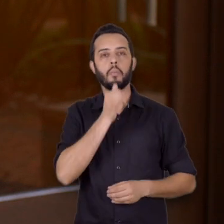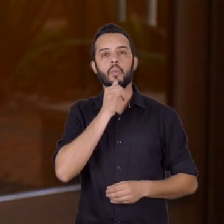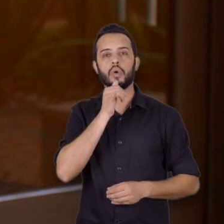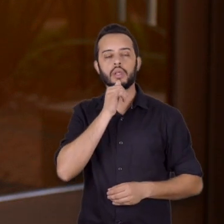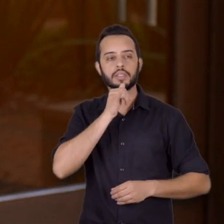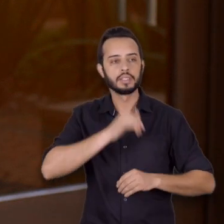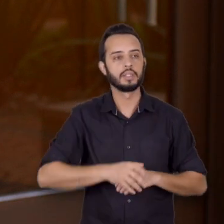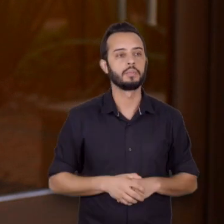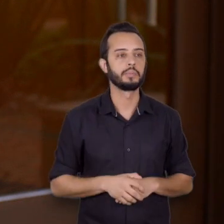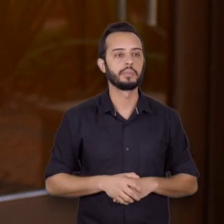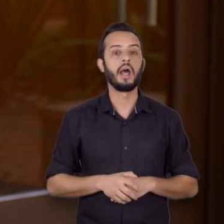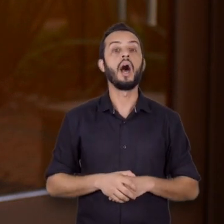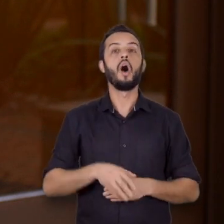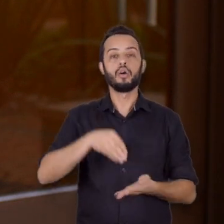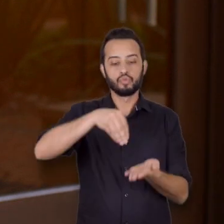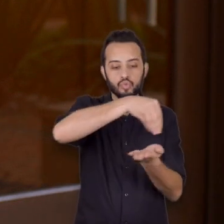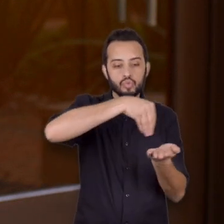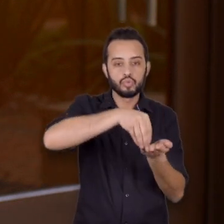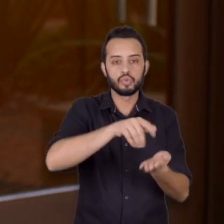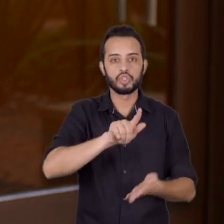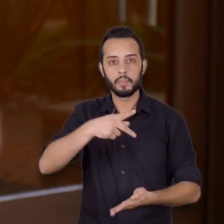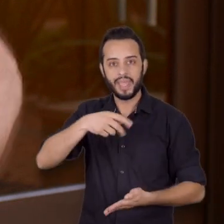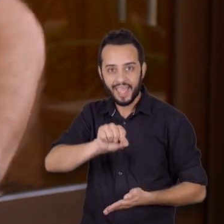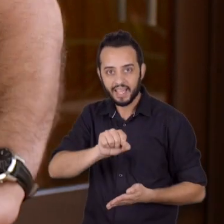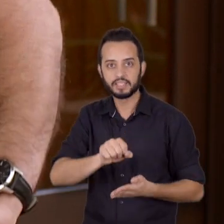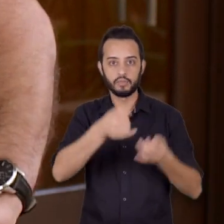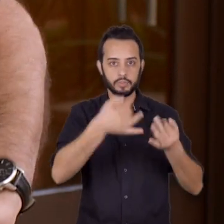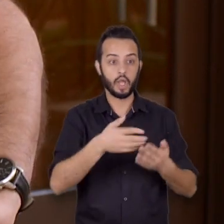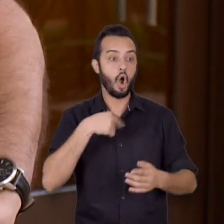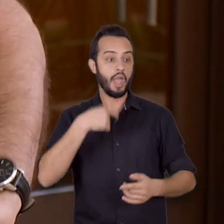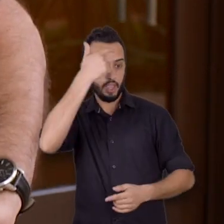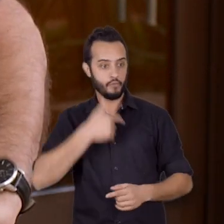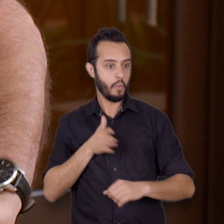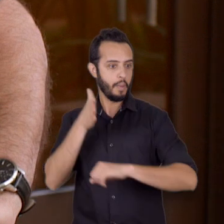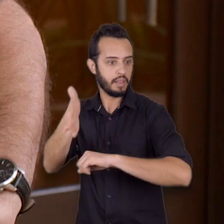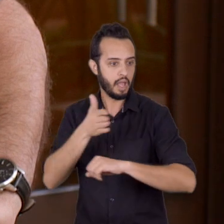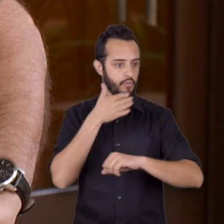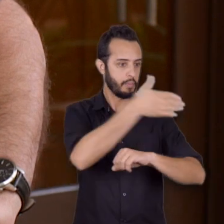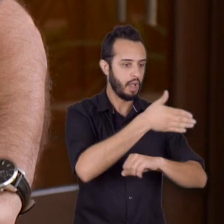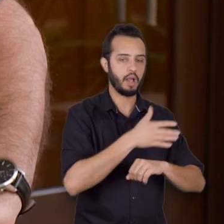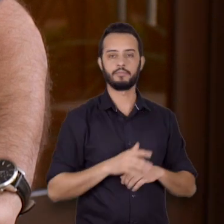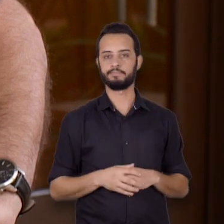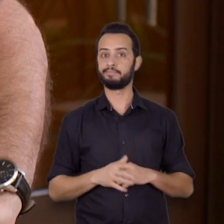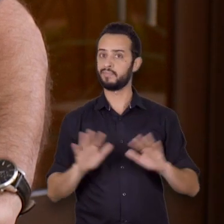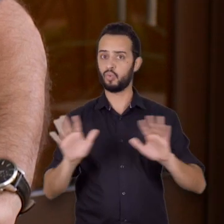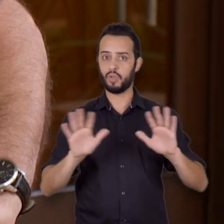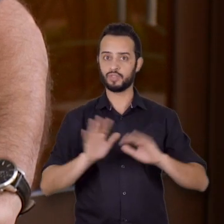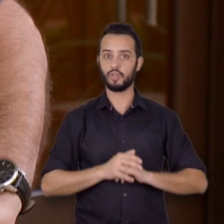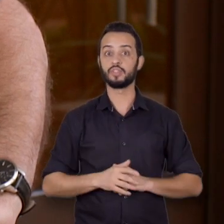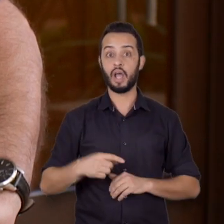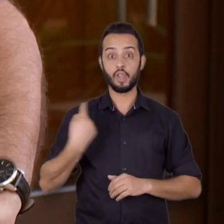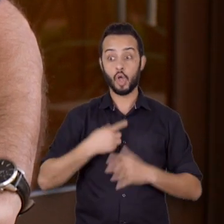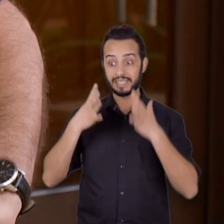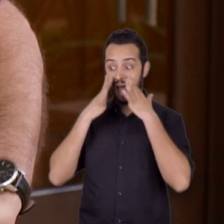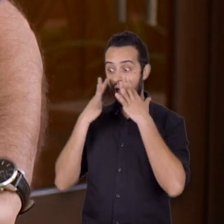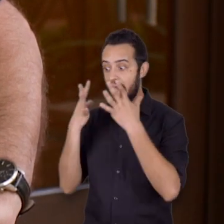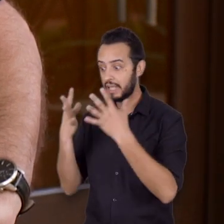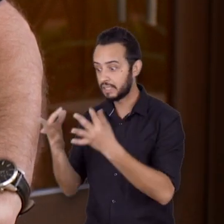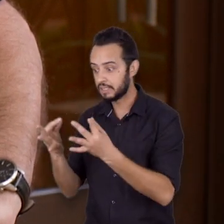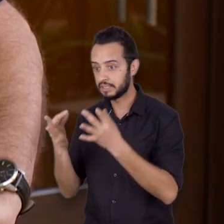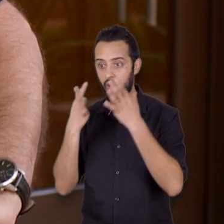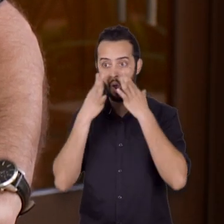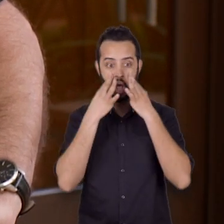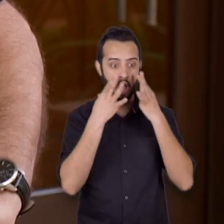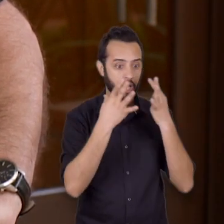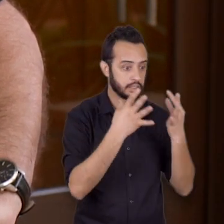no GPS, né? No programa de GPS. Então não é só isso, a nossa atenção também, a gente